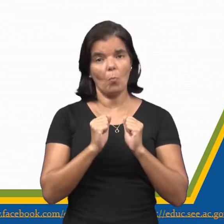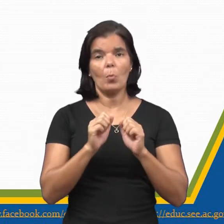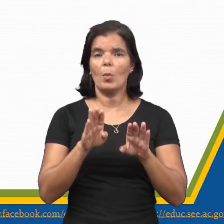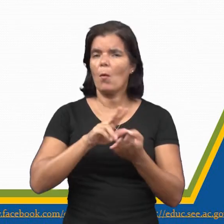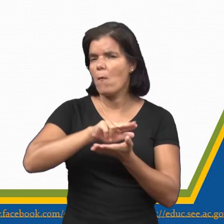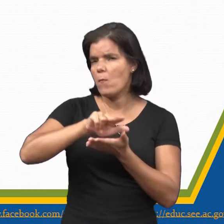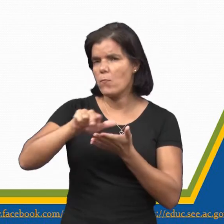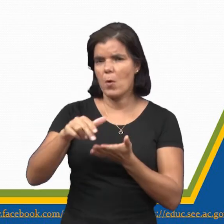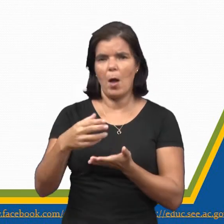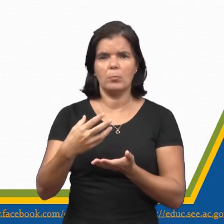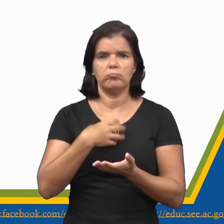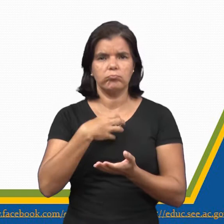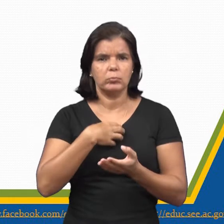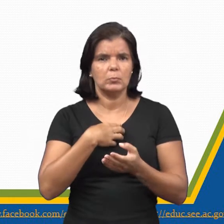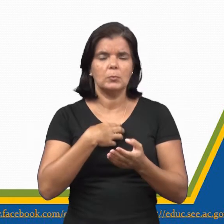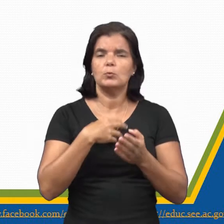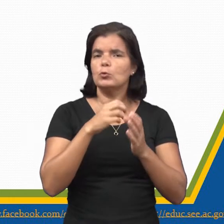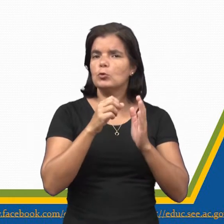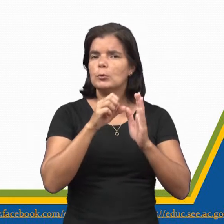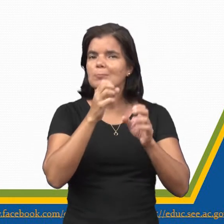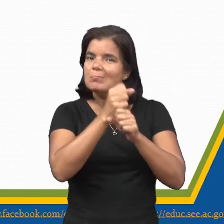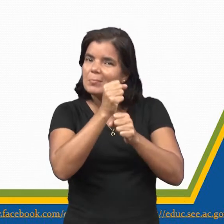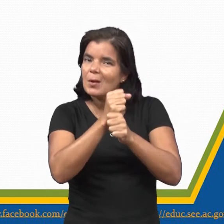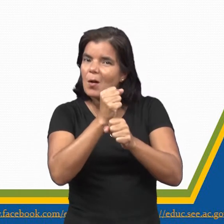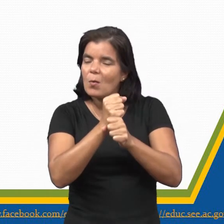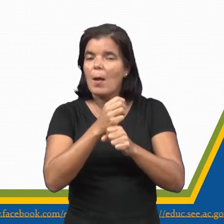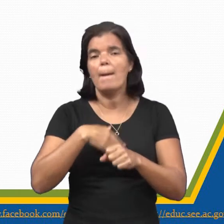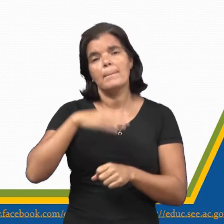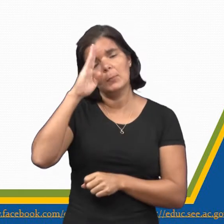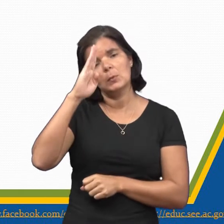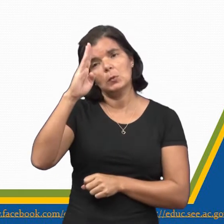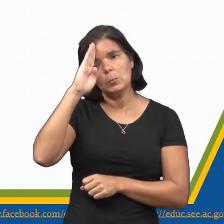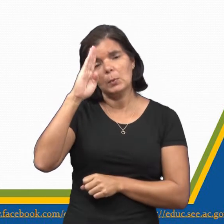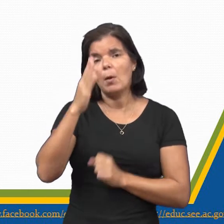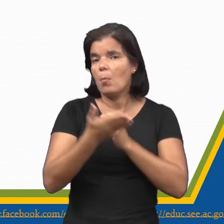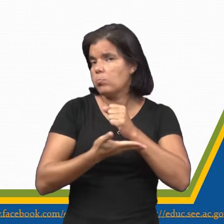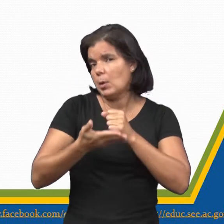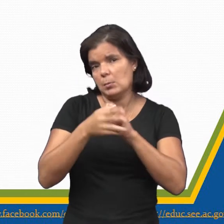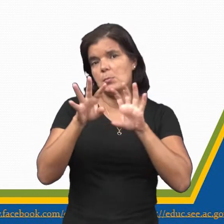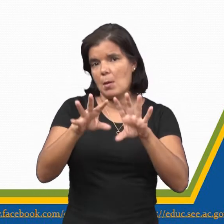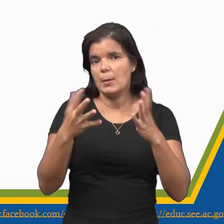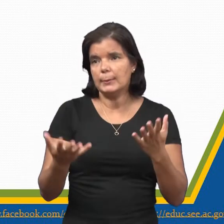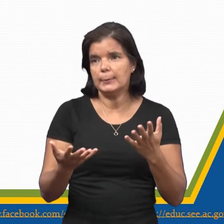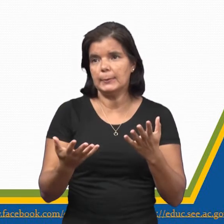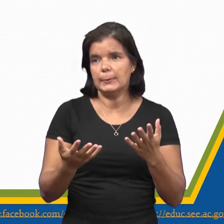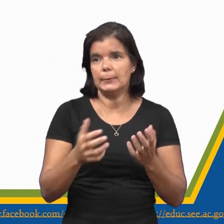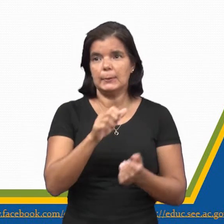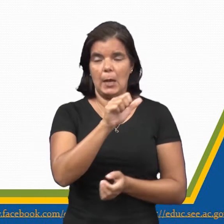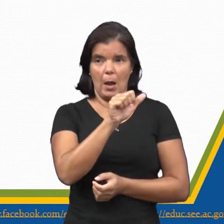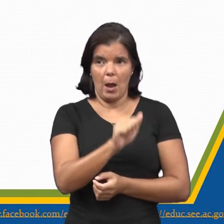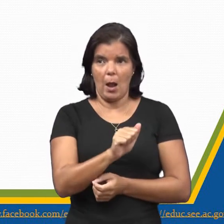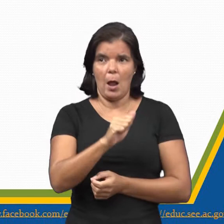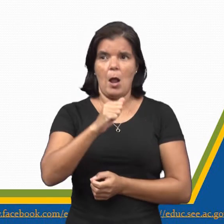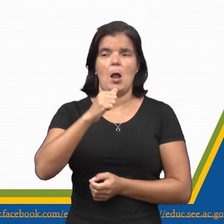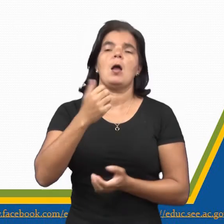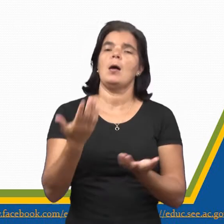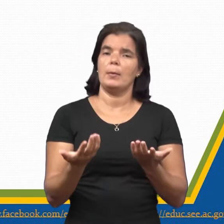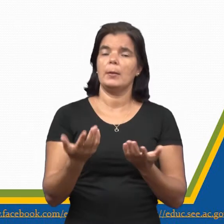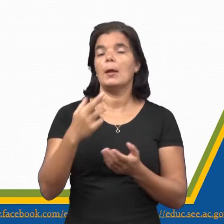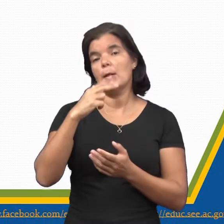Existem várias formas de calcular o triângulo, a fundamental, a base é essa aqui. A área do triângulo em